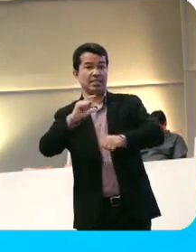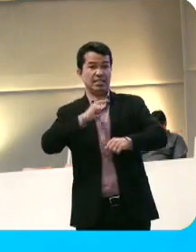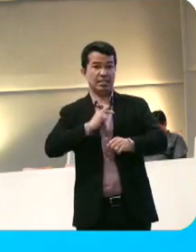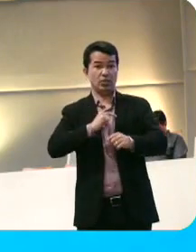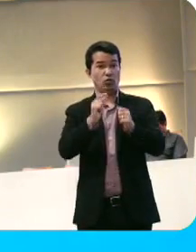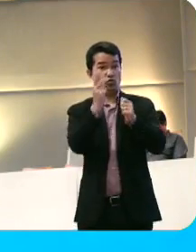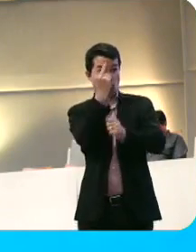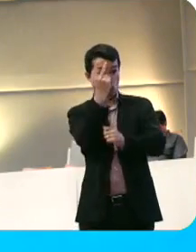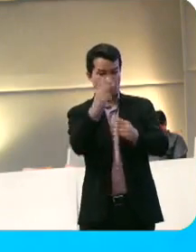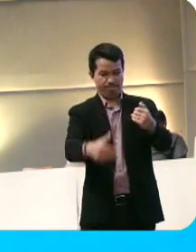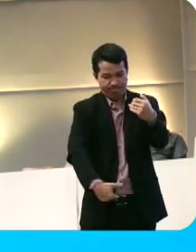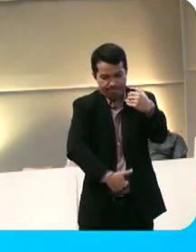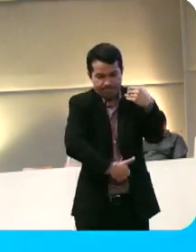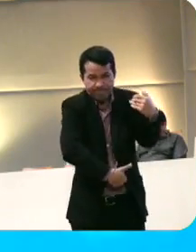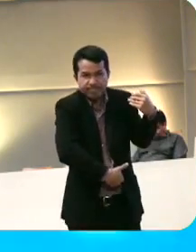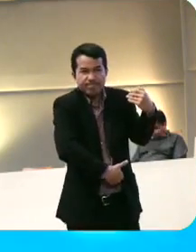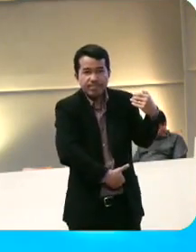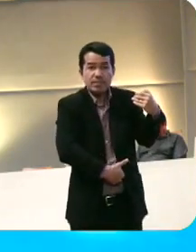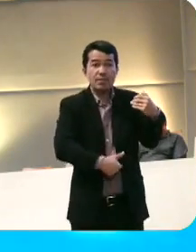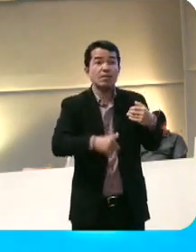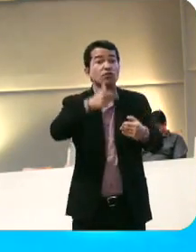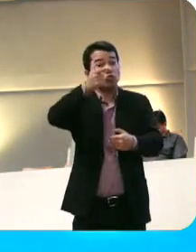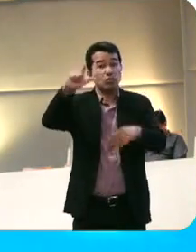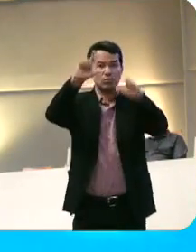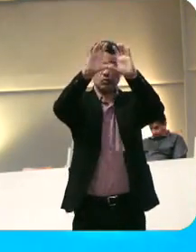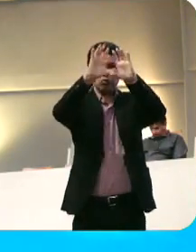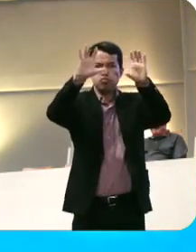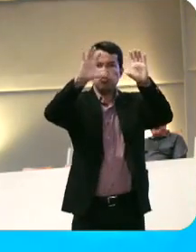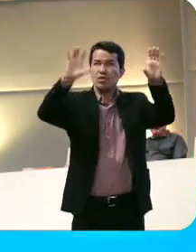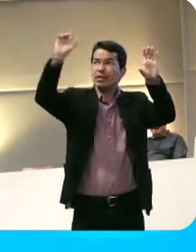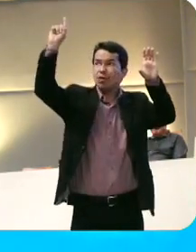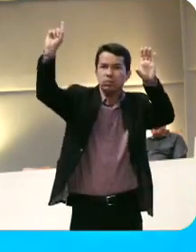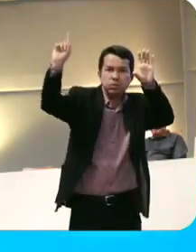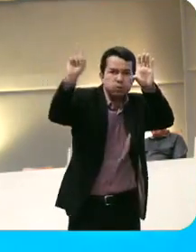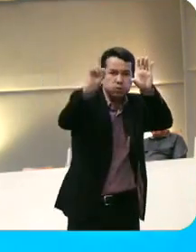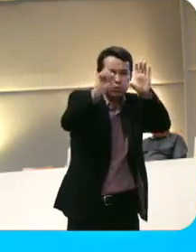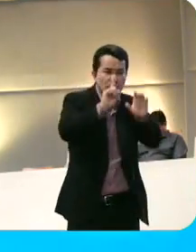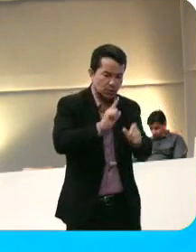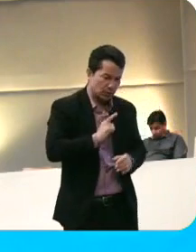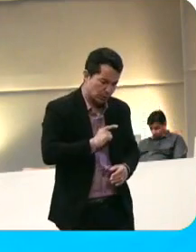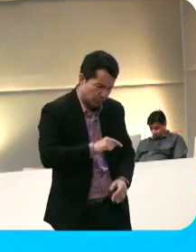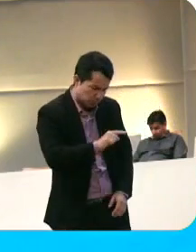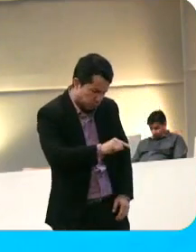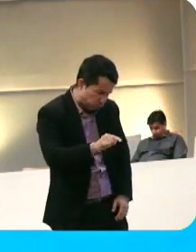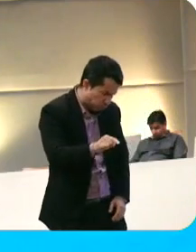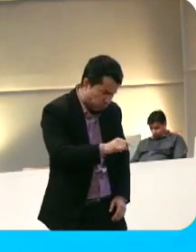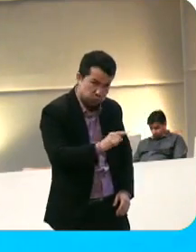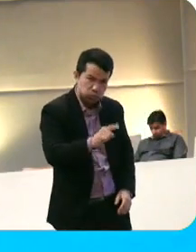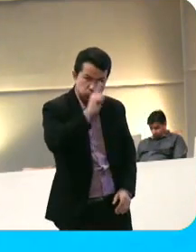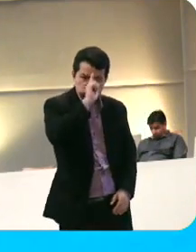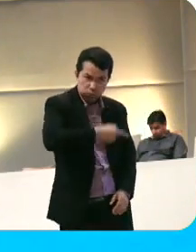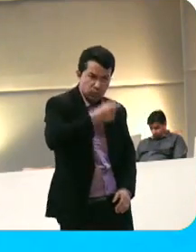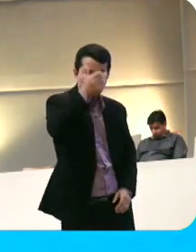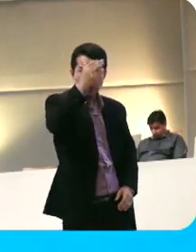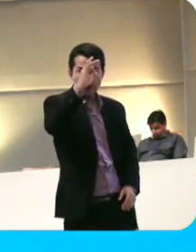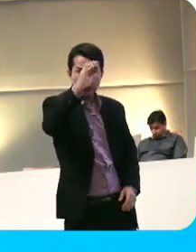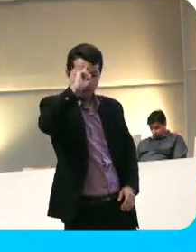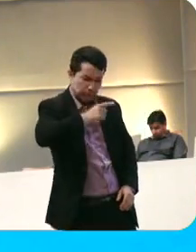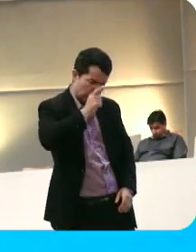tábuas de pedra. Então o Senhor desceu na nuvem, permaneceu ali com ele, e proclamou o seu nome,